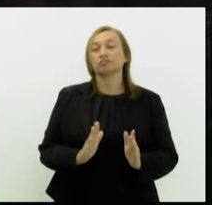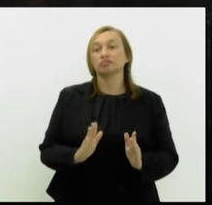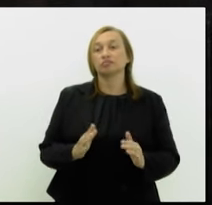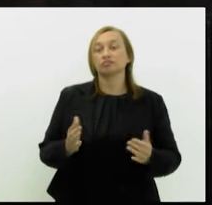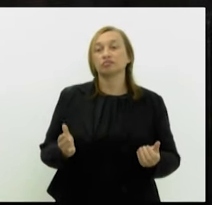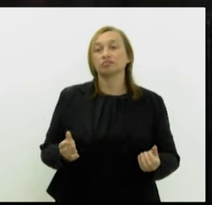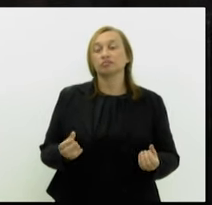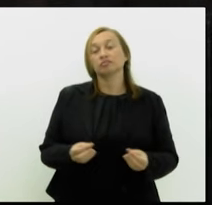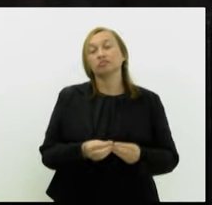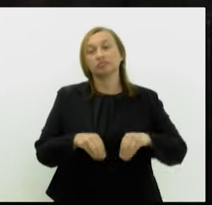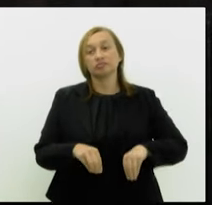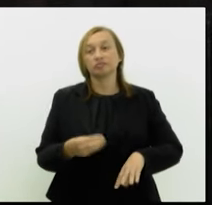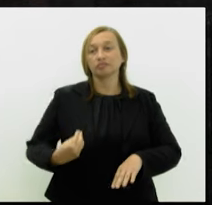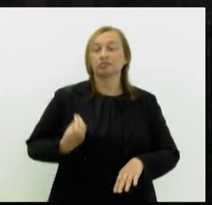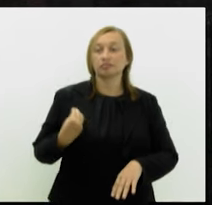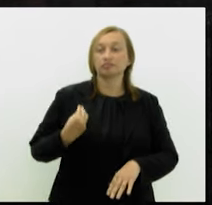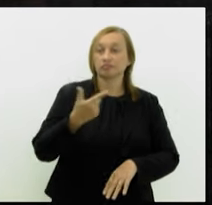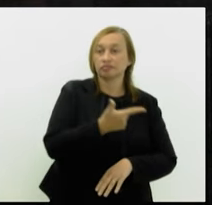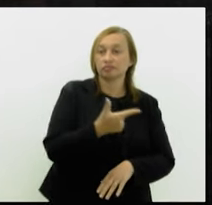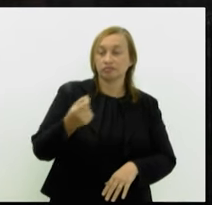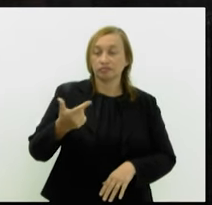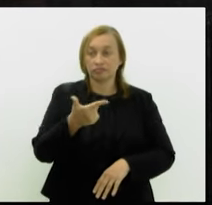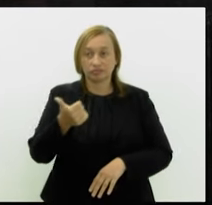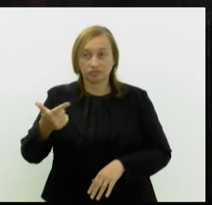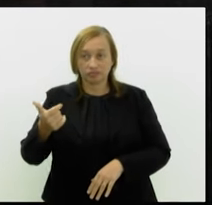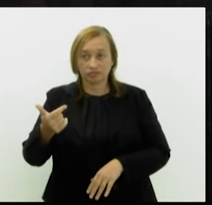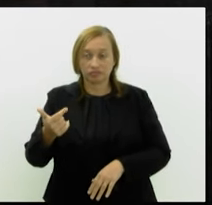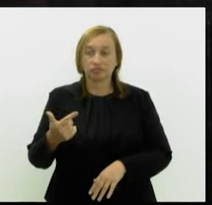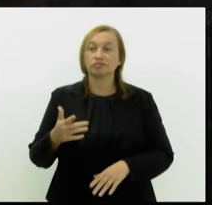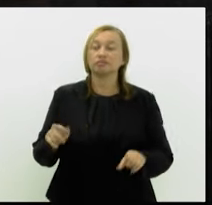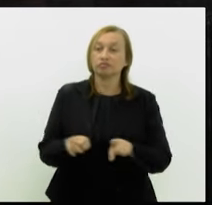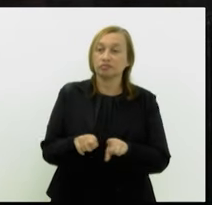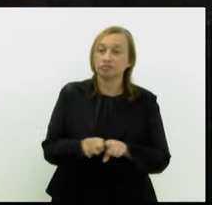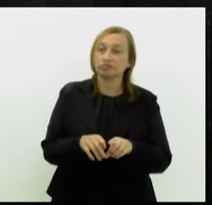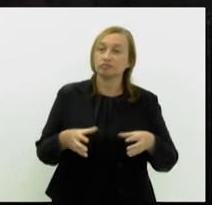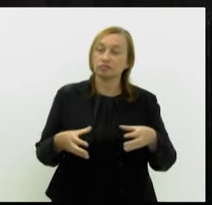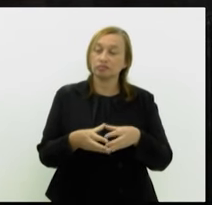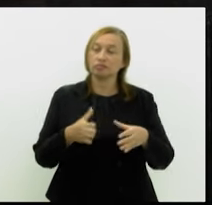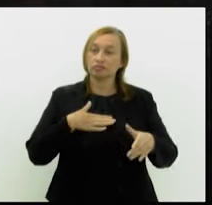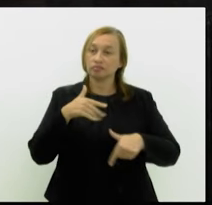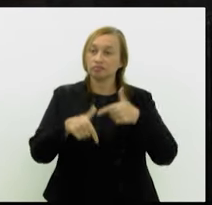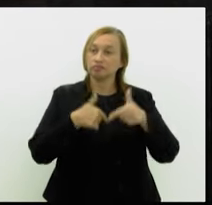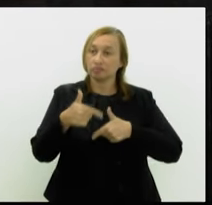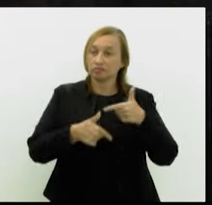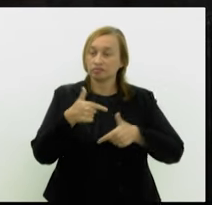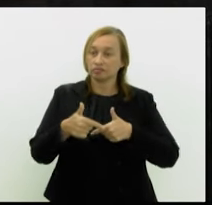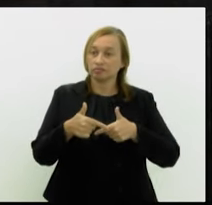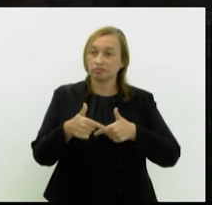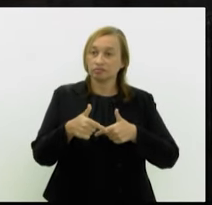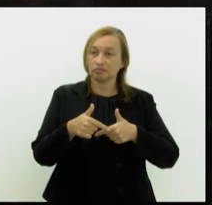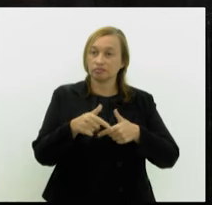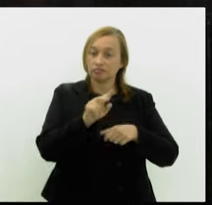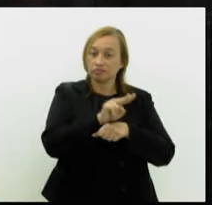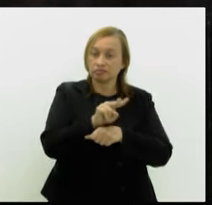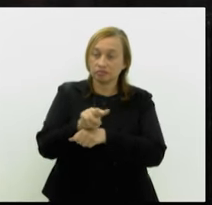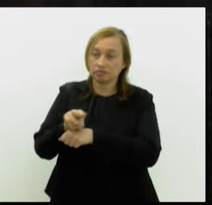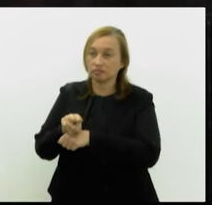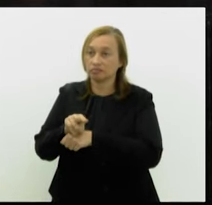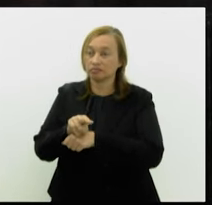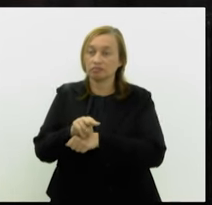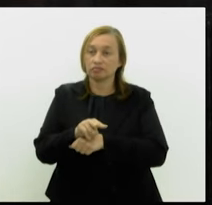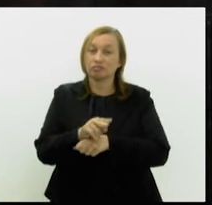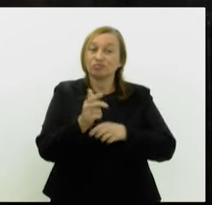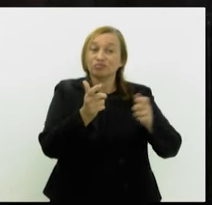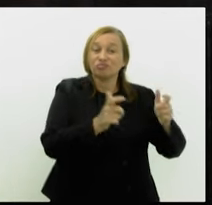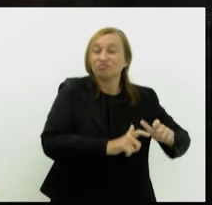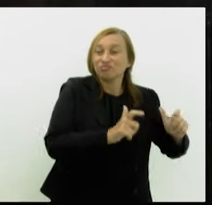2022, como também a partir de um mapeamento que eu e minha equipe temos feito sobre as regiões ainda afetadas, as